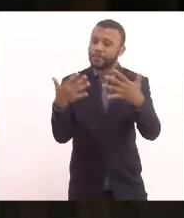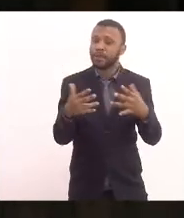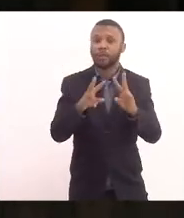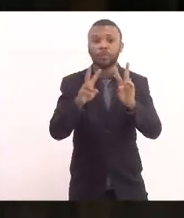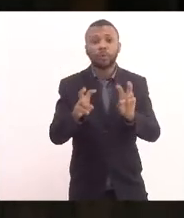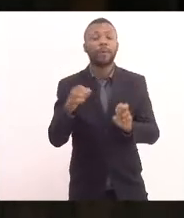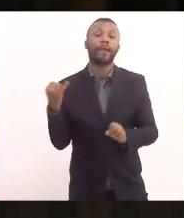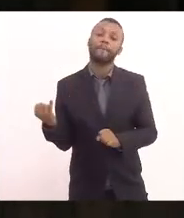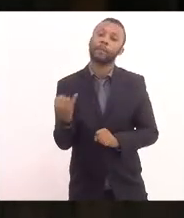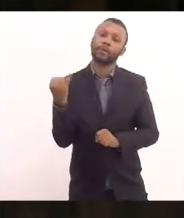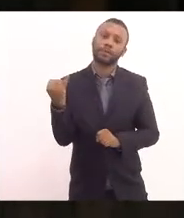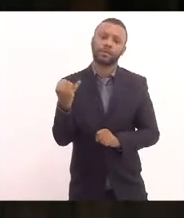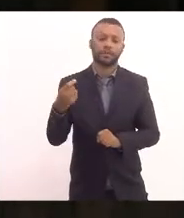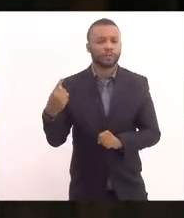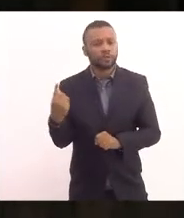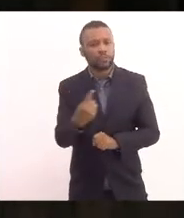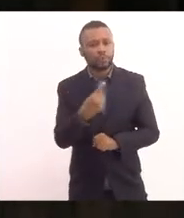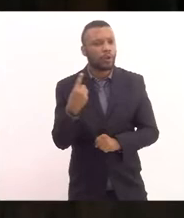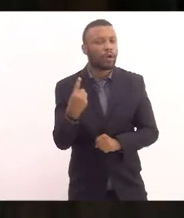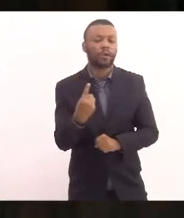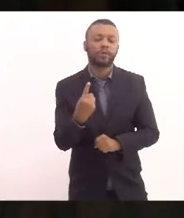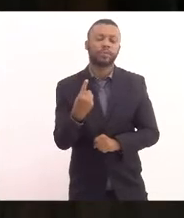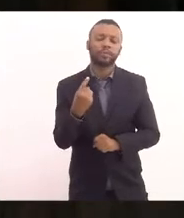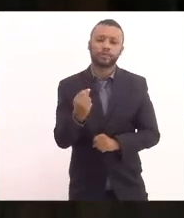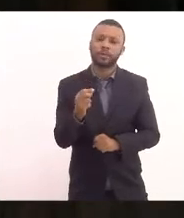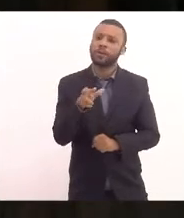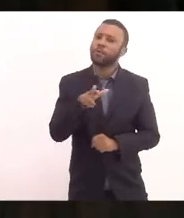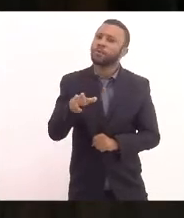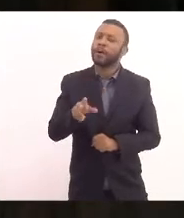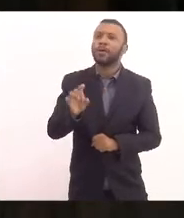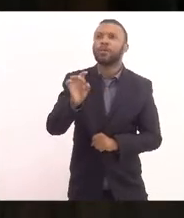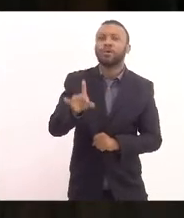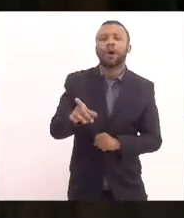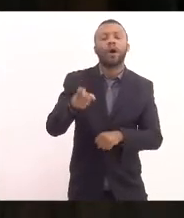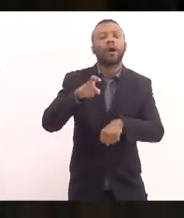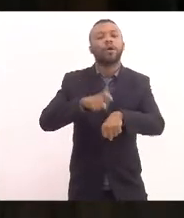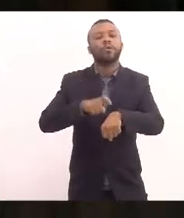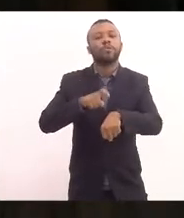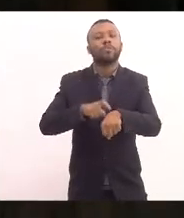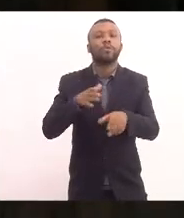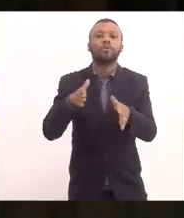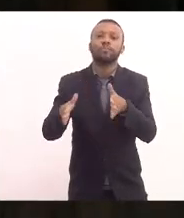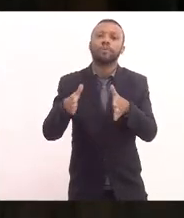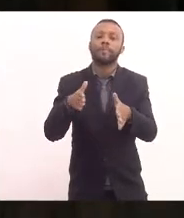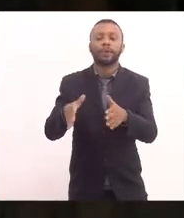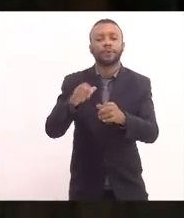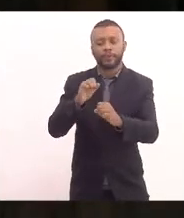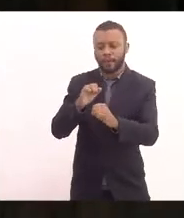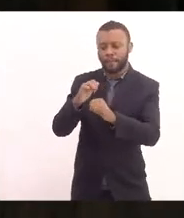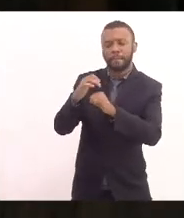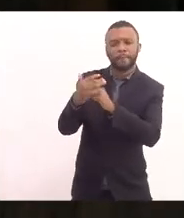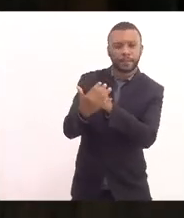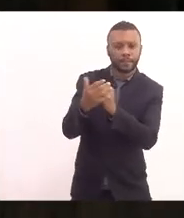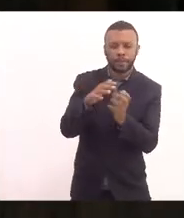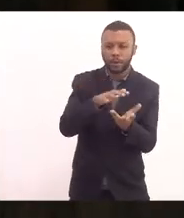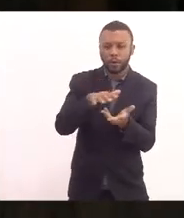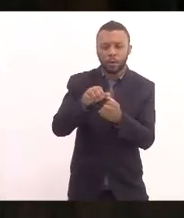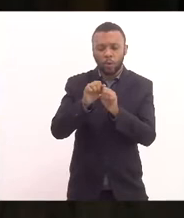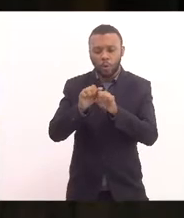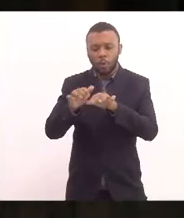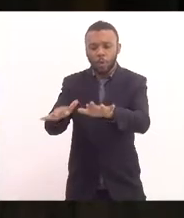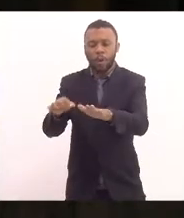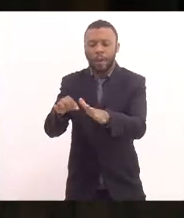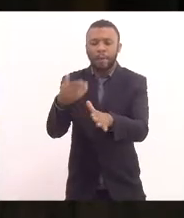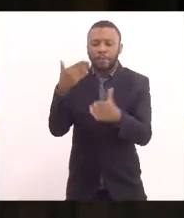importância da gente, não só na pandemia. A pandemia escancarou, a pandemia